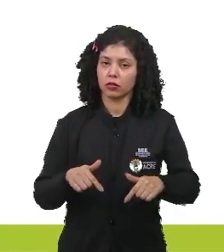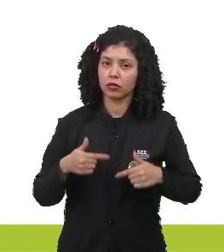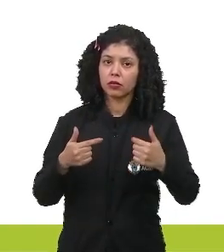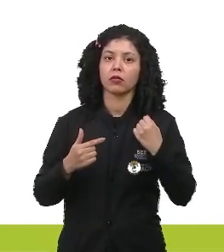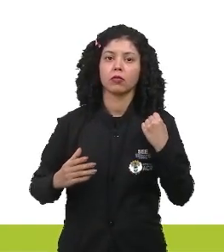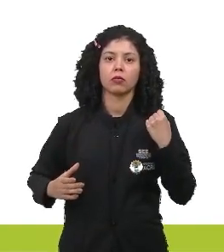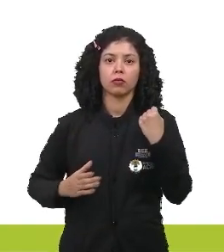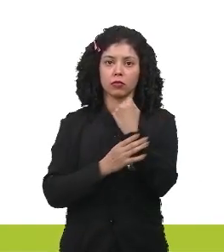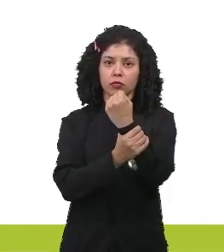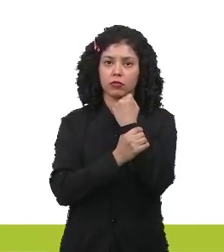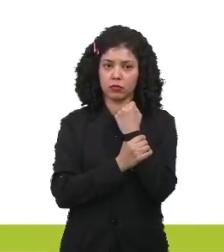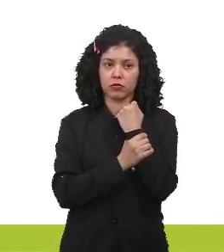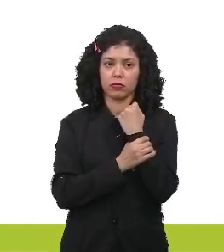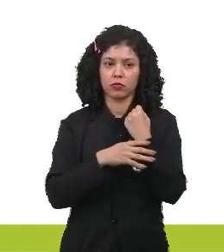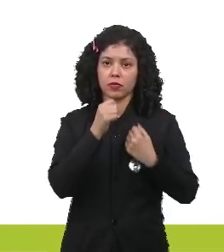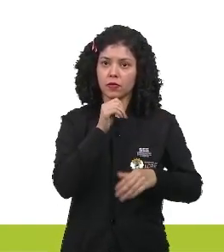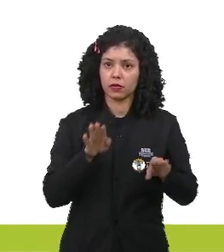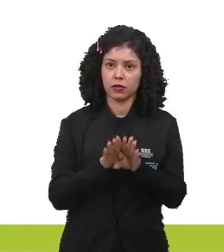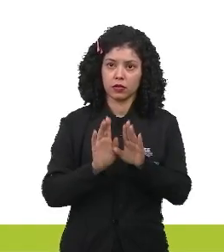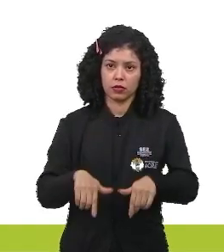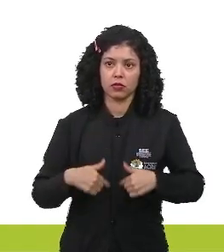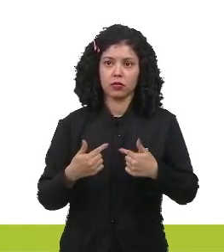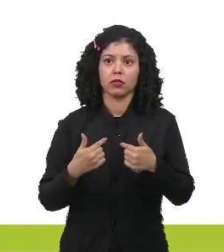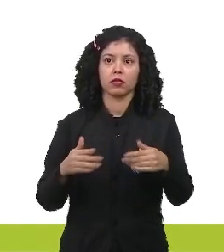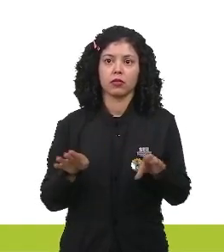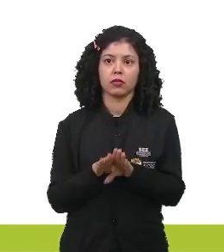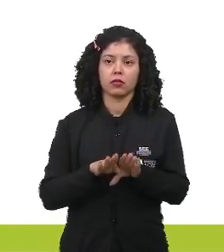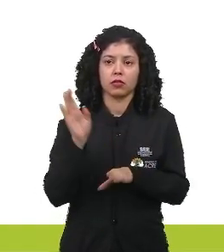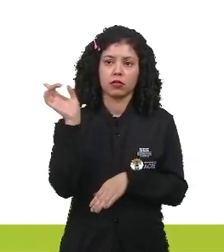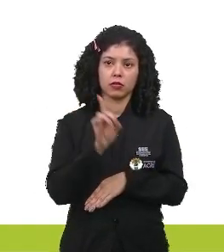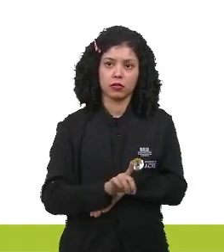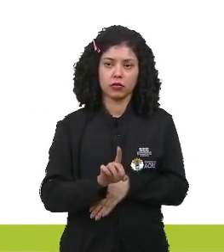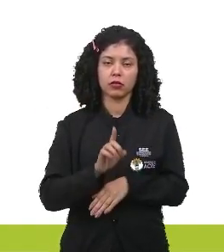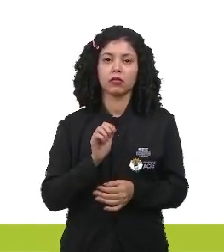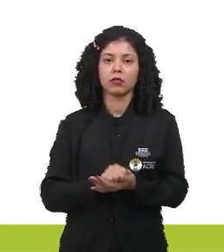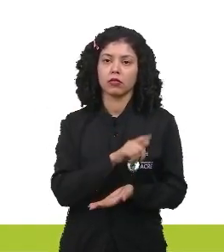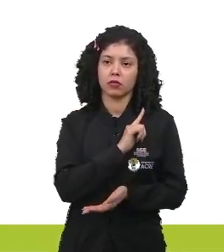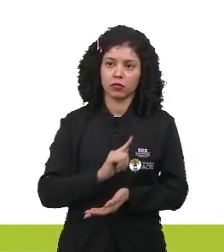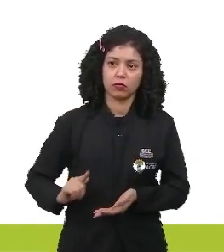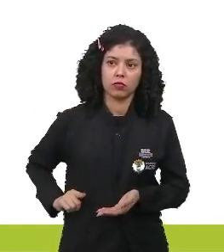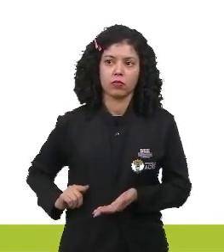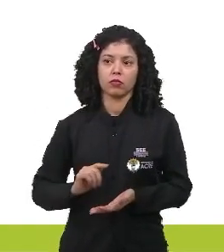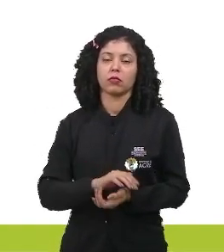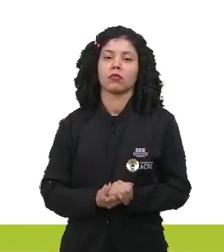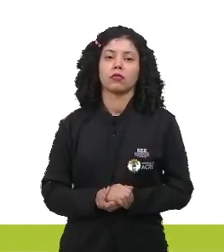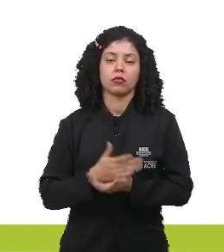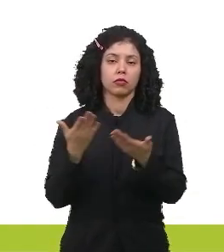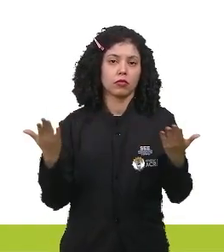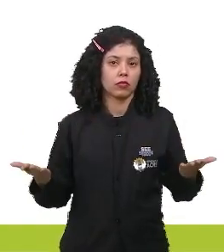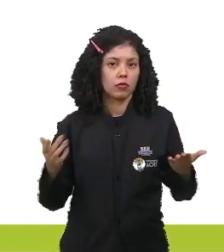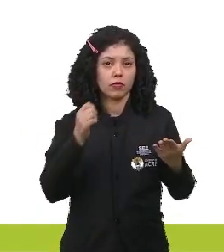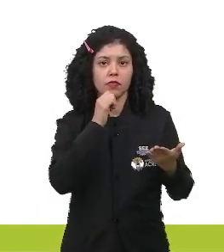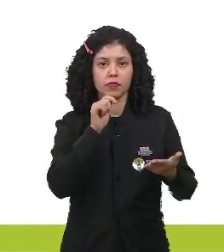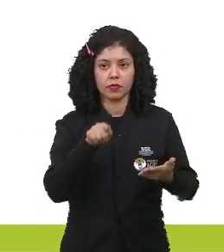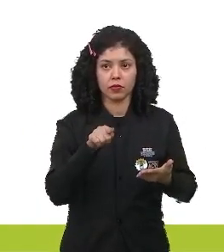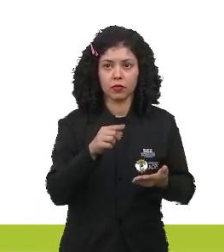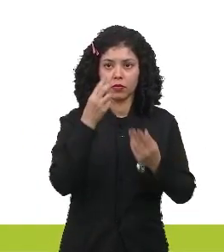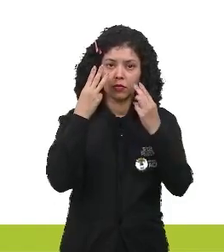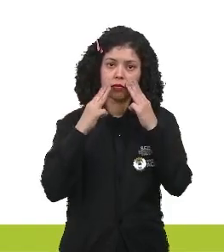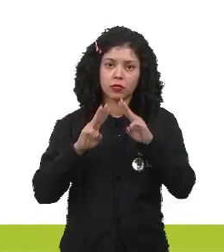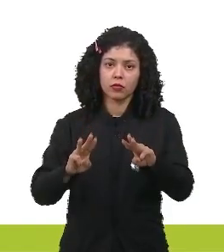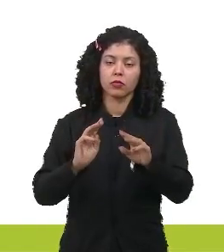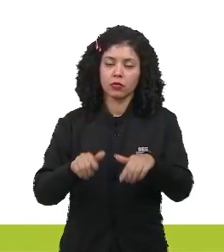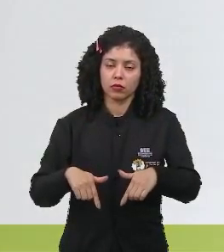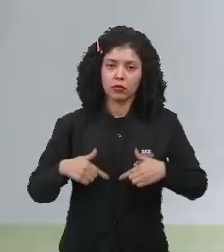o absolutismo mas combateu o direito divino de governar então Maquiavel ele vai